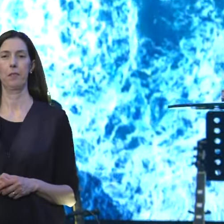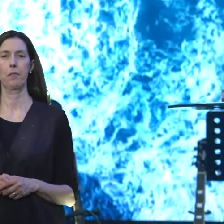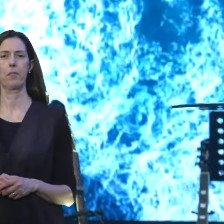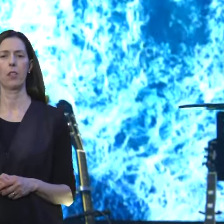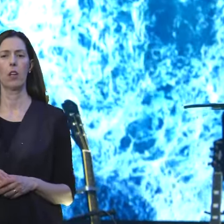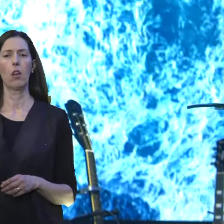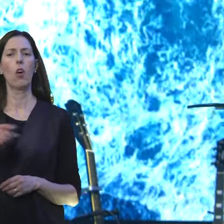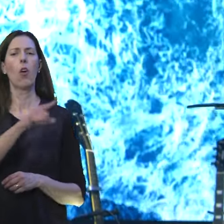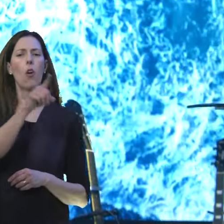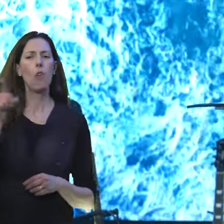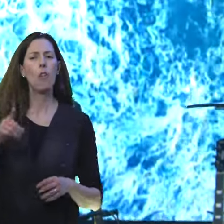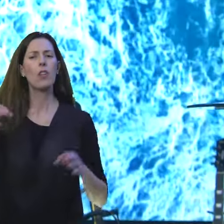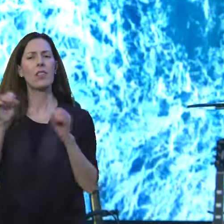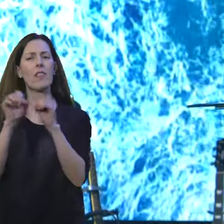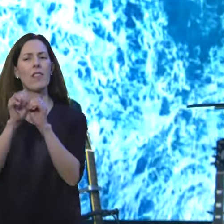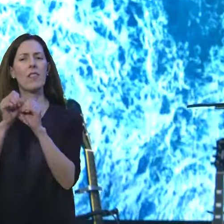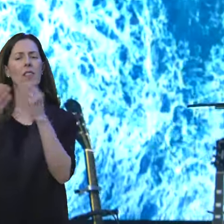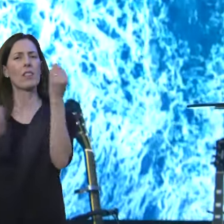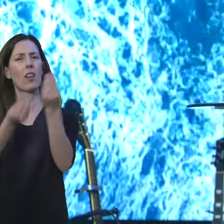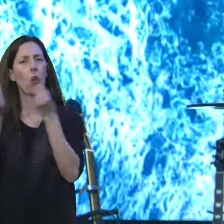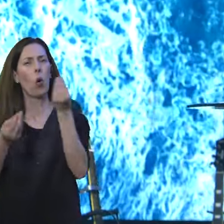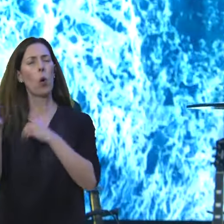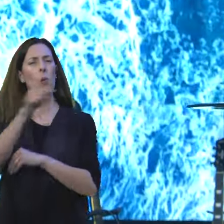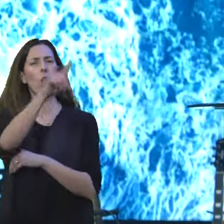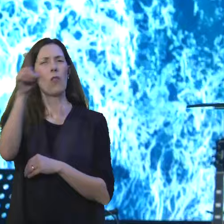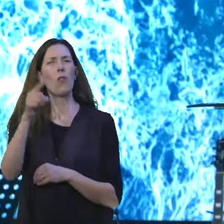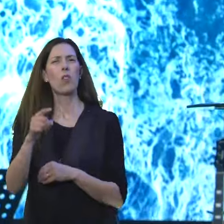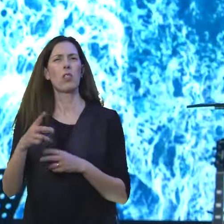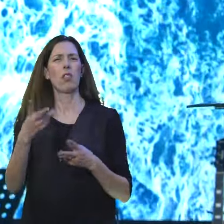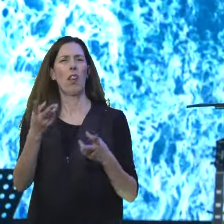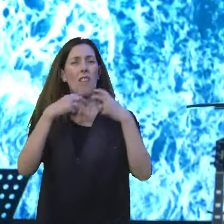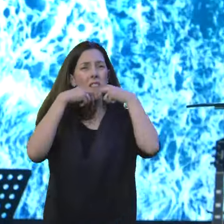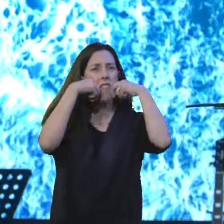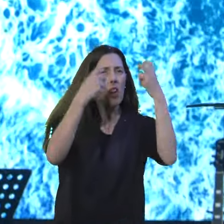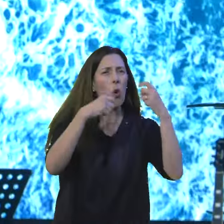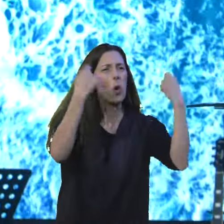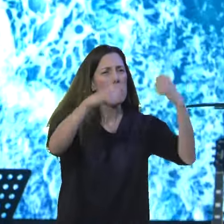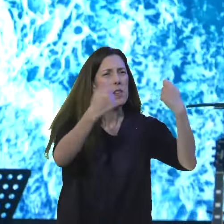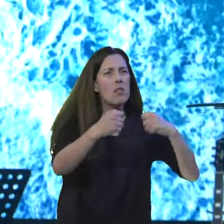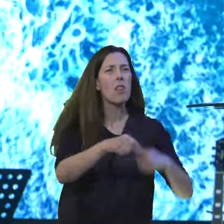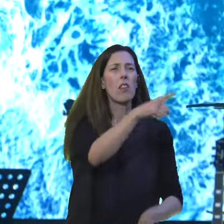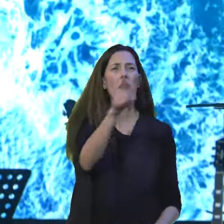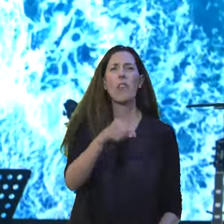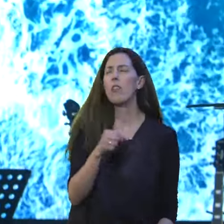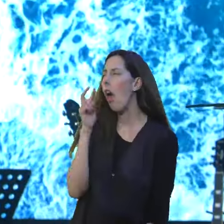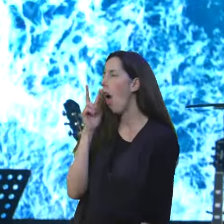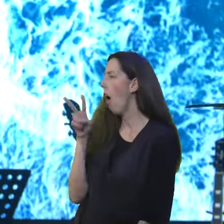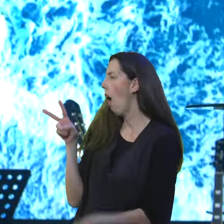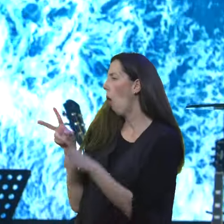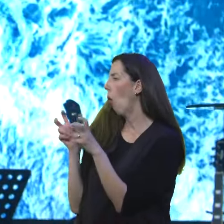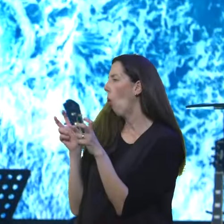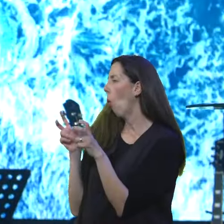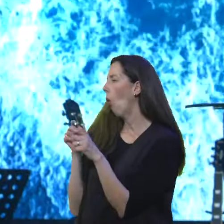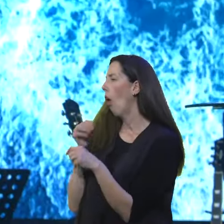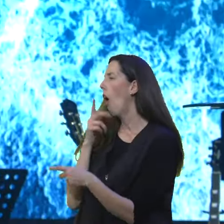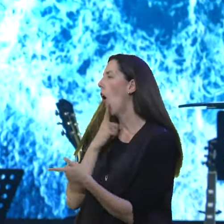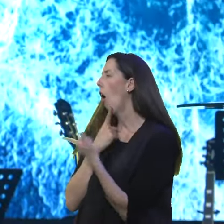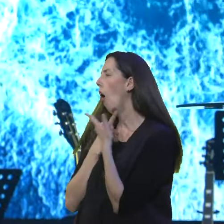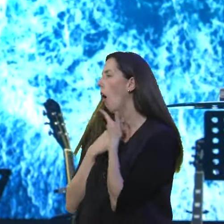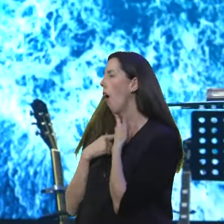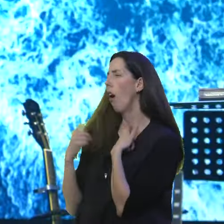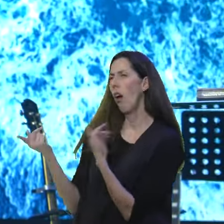Até quando você não vai criar vergonha na sua cara? E vai ficar olhando para as mulheres como um objeto?